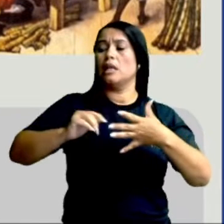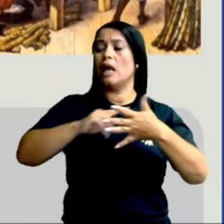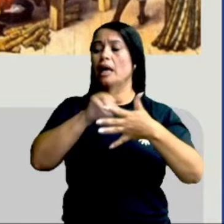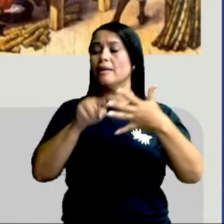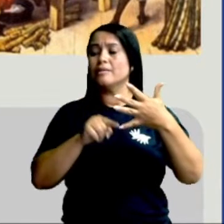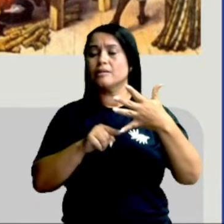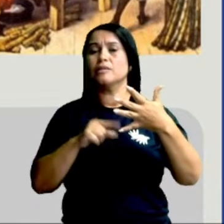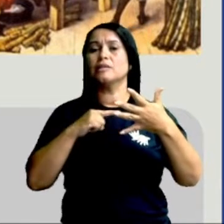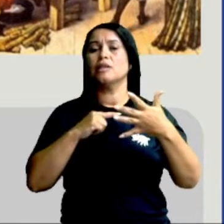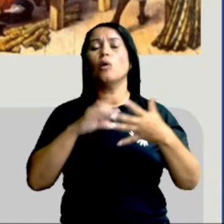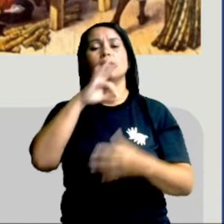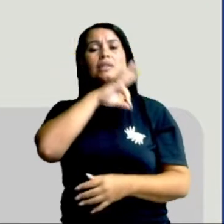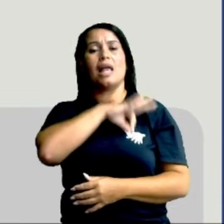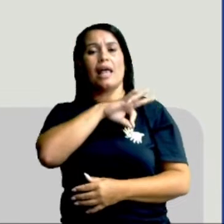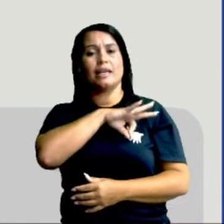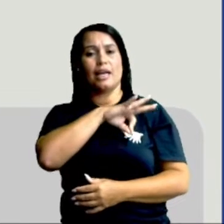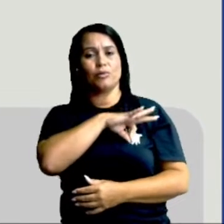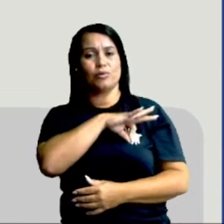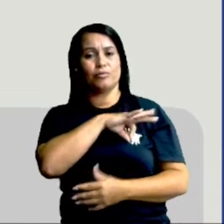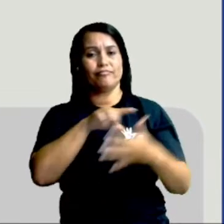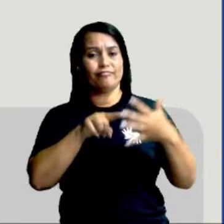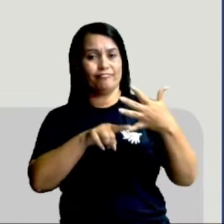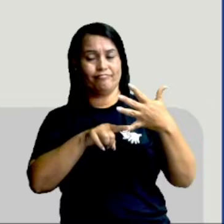vieram os assalariados.